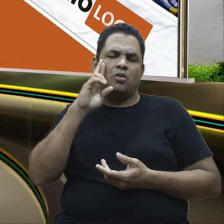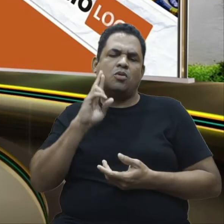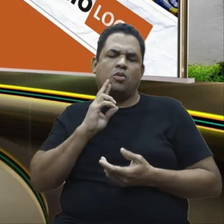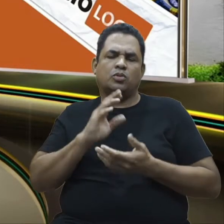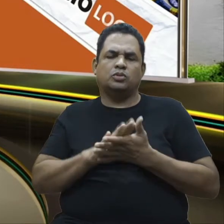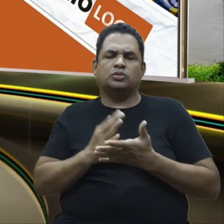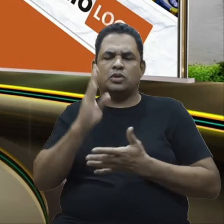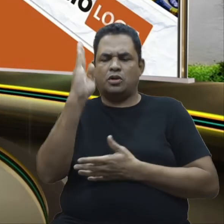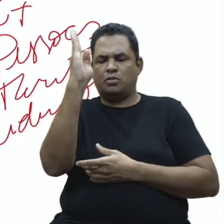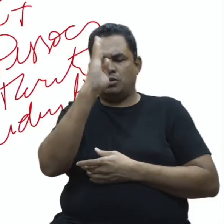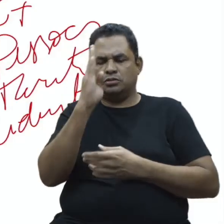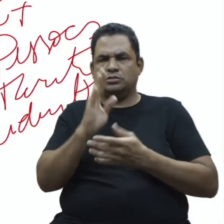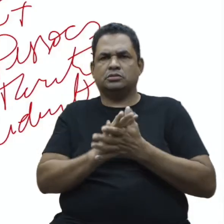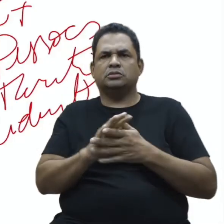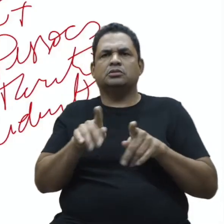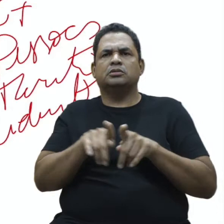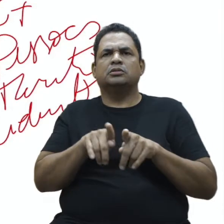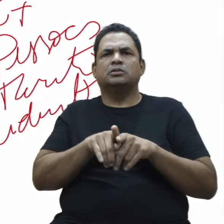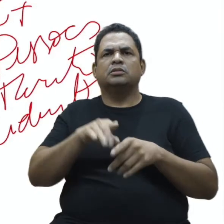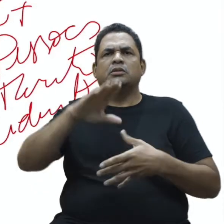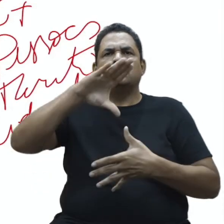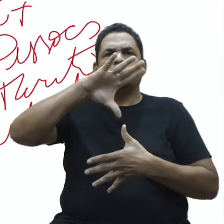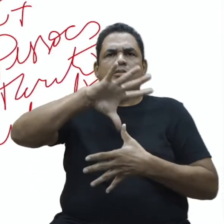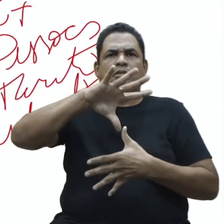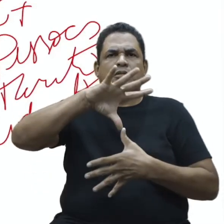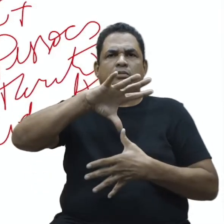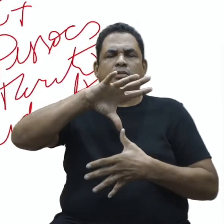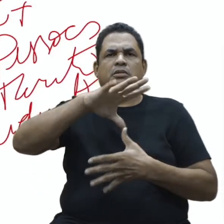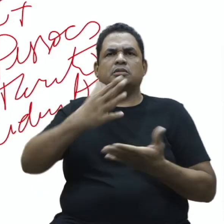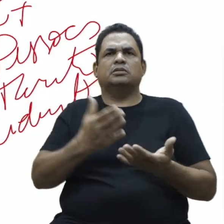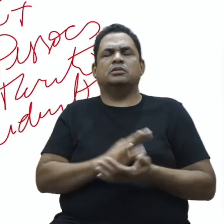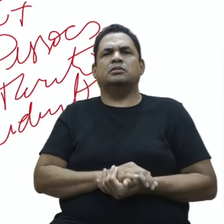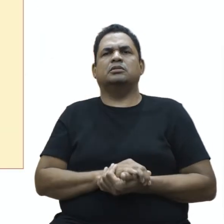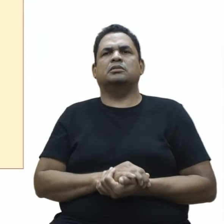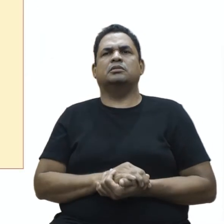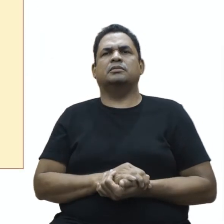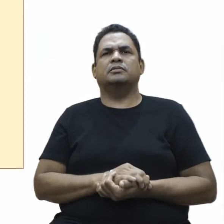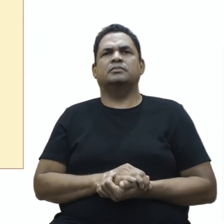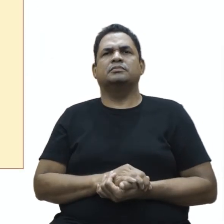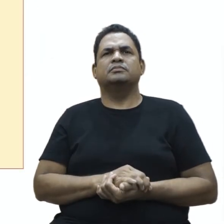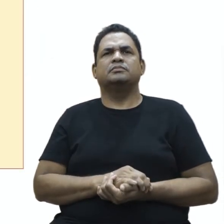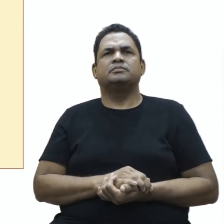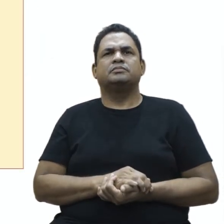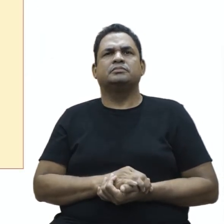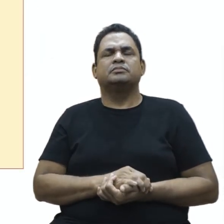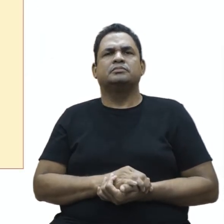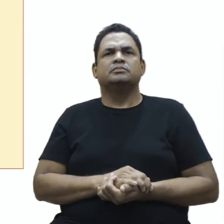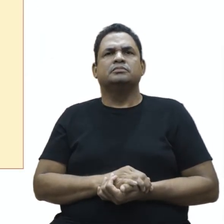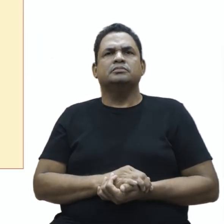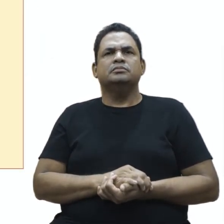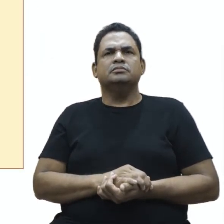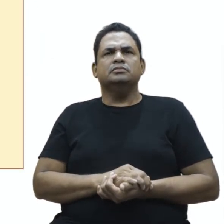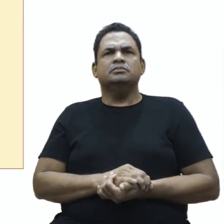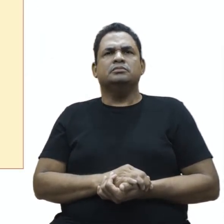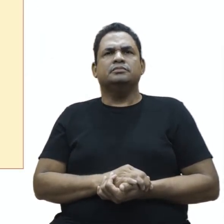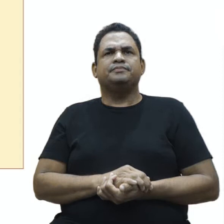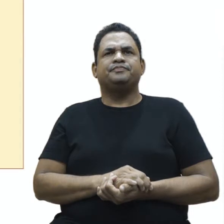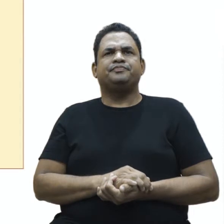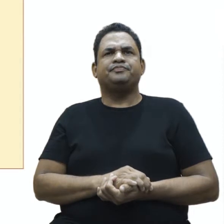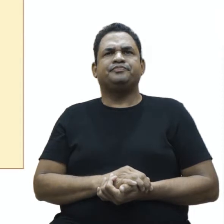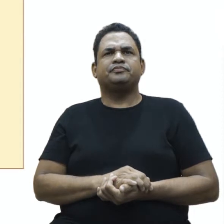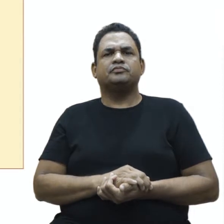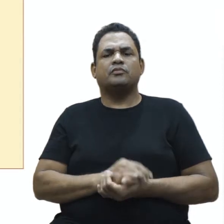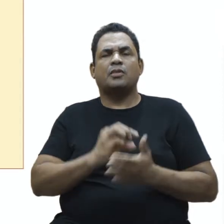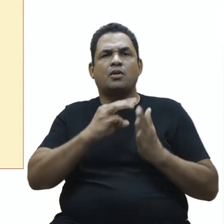tá bom? Vem comigo para a gente continuar a nossa aula aqui. Bom, o modelo